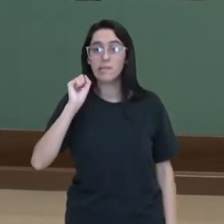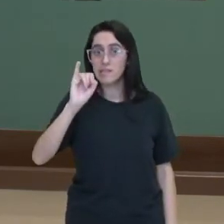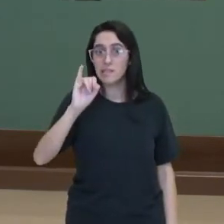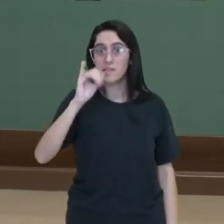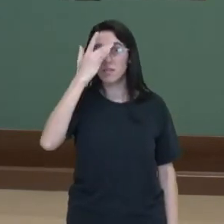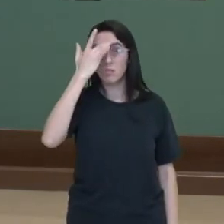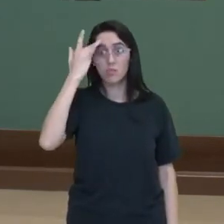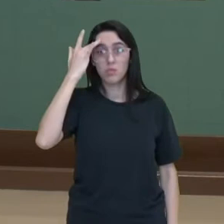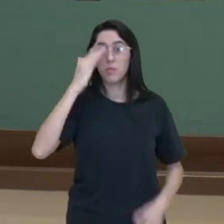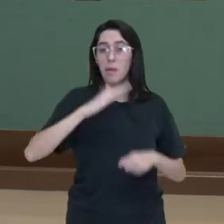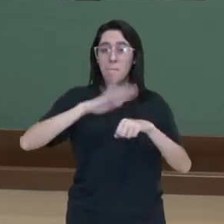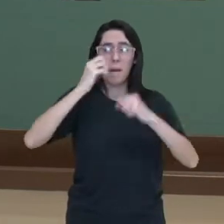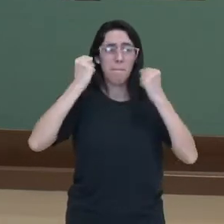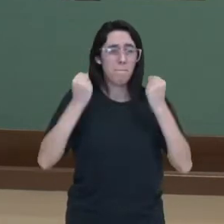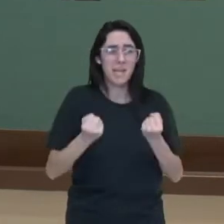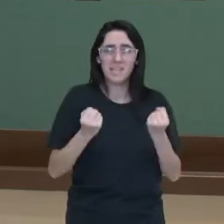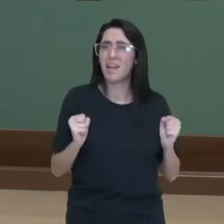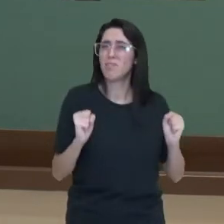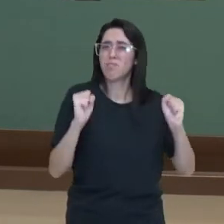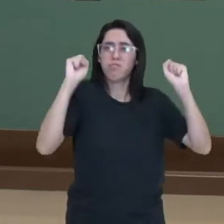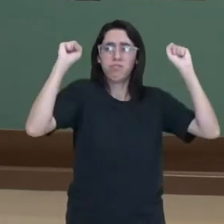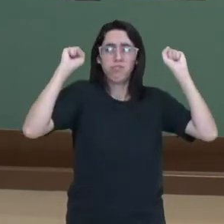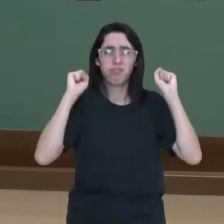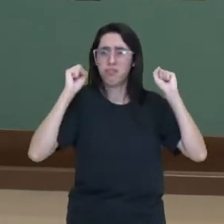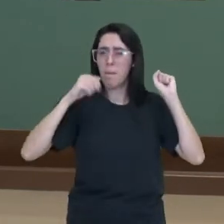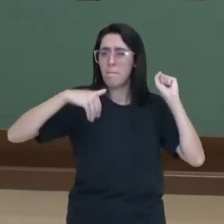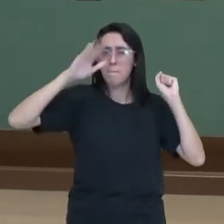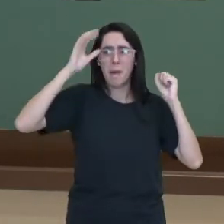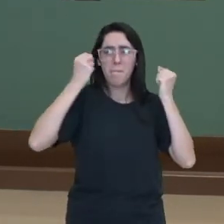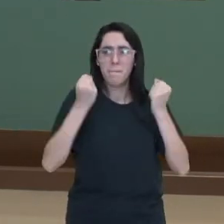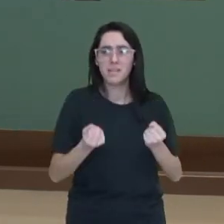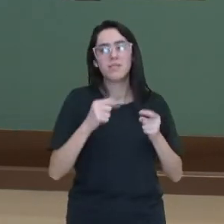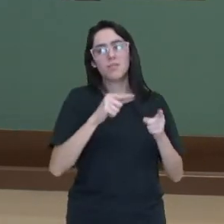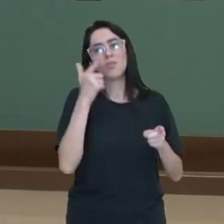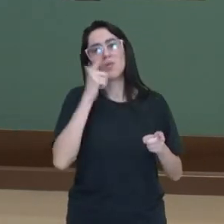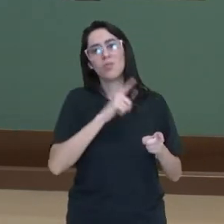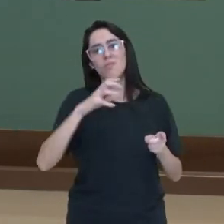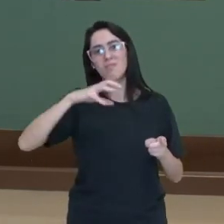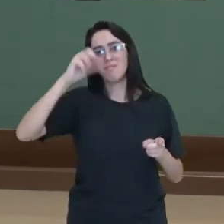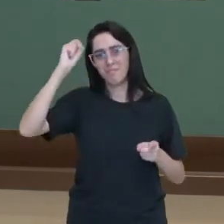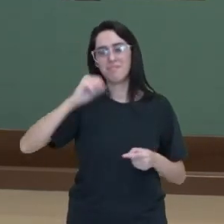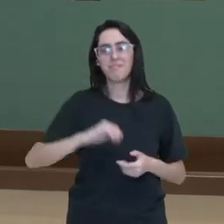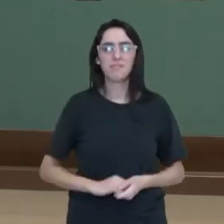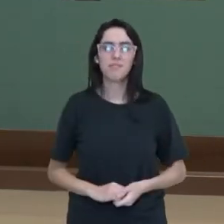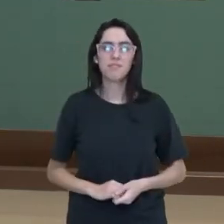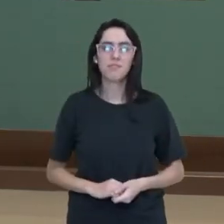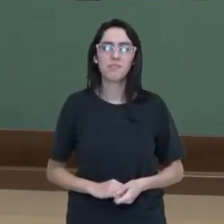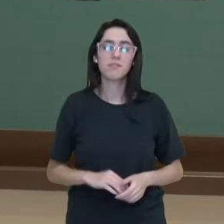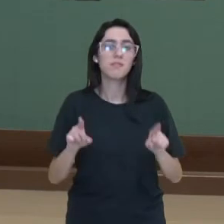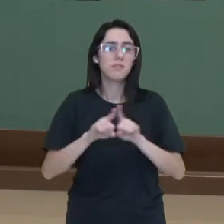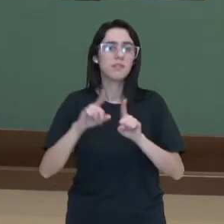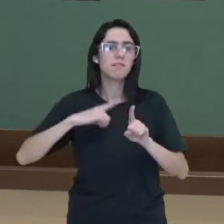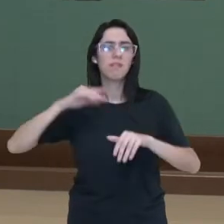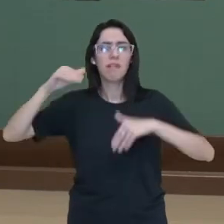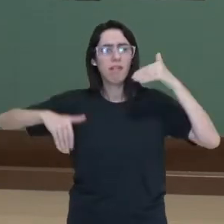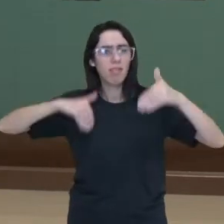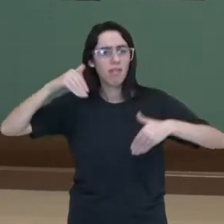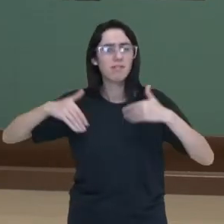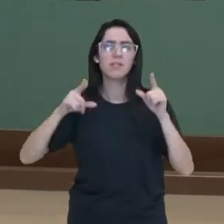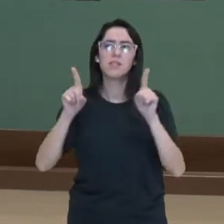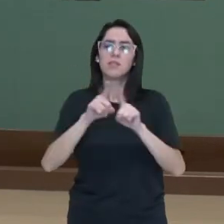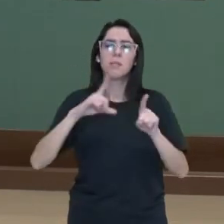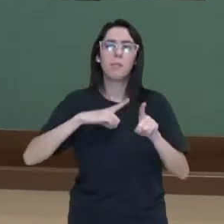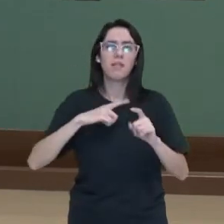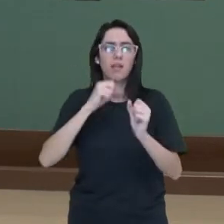conseguiu erguer mais peso, que tem a melhor marca, é que vai vencer a competição. Ainda natação e o remo,